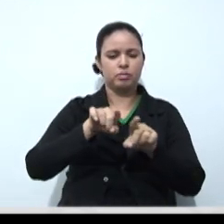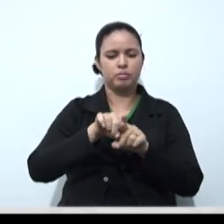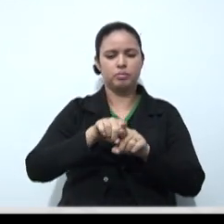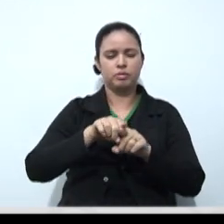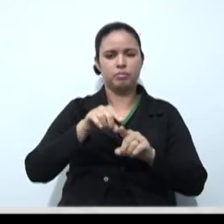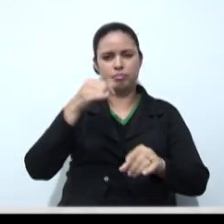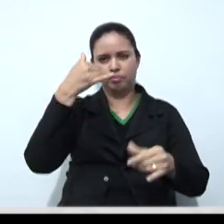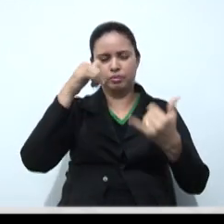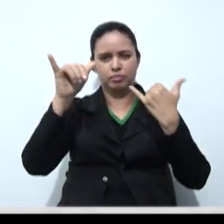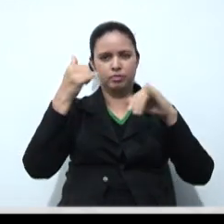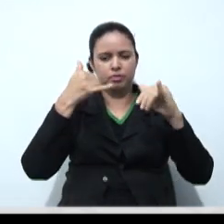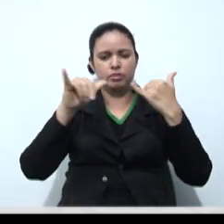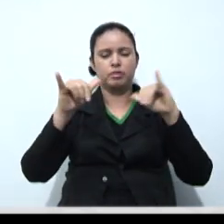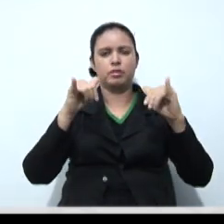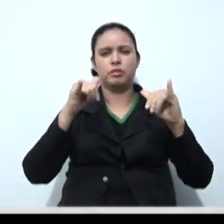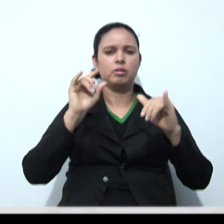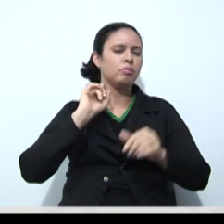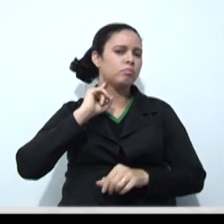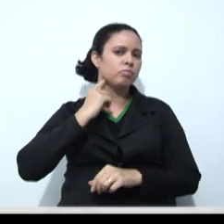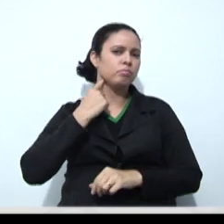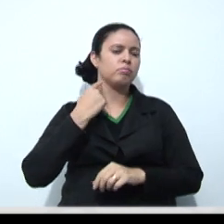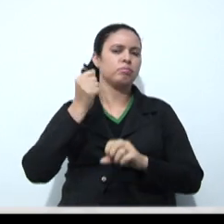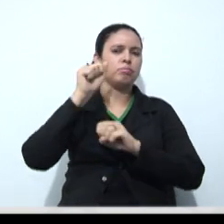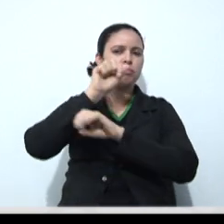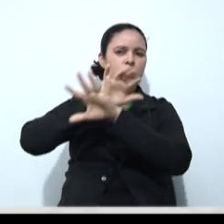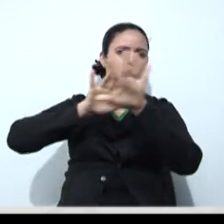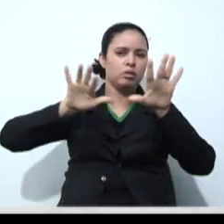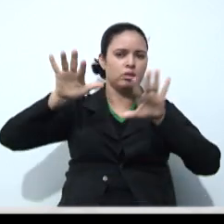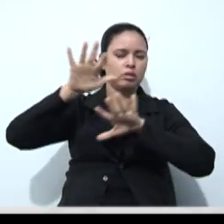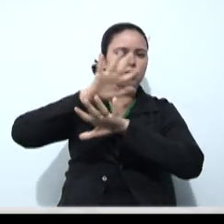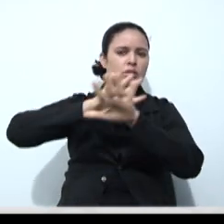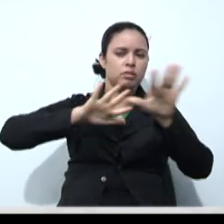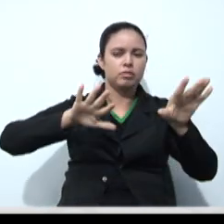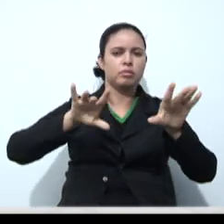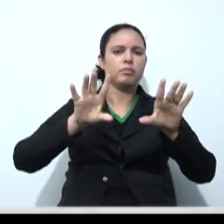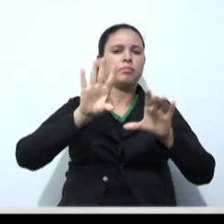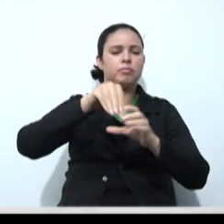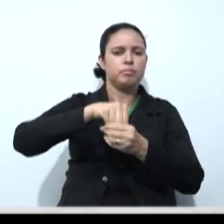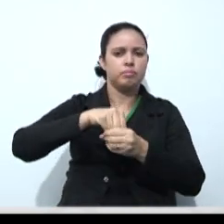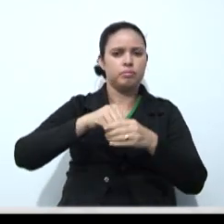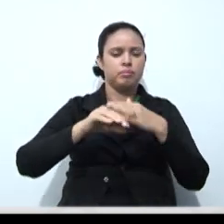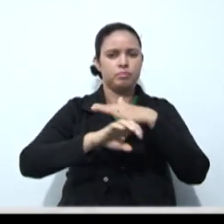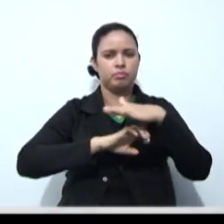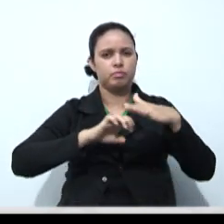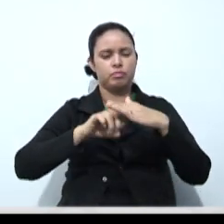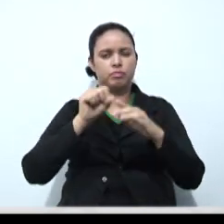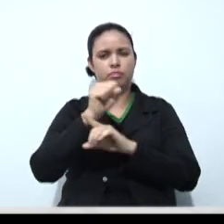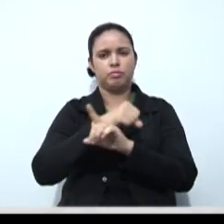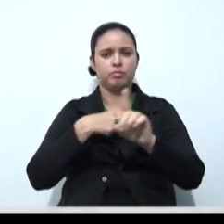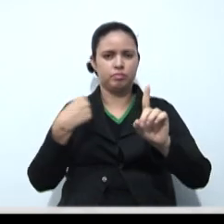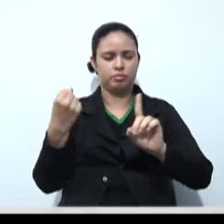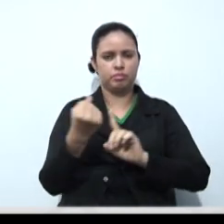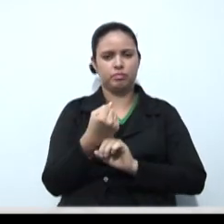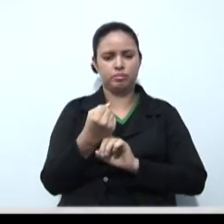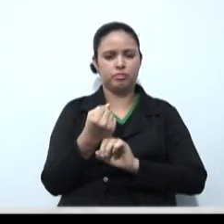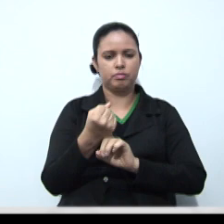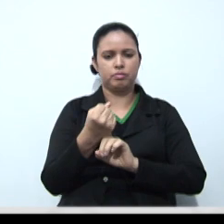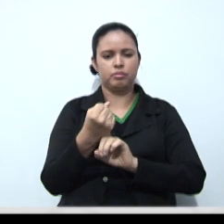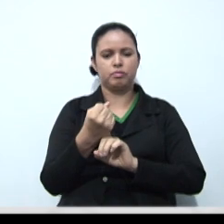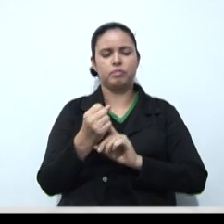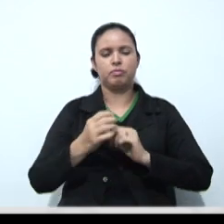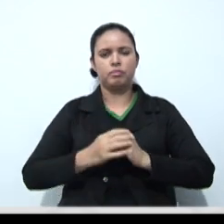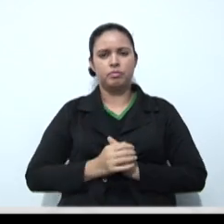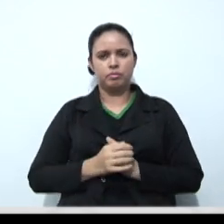prevenção da poluição nas ações da empresa dentro do âmbito socioeconômico no qual está inserida. Não é isso,